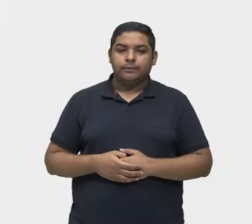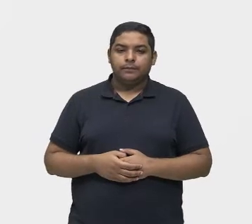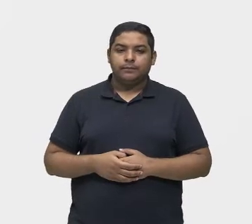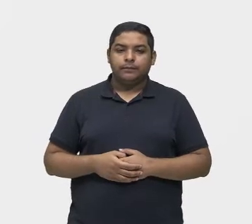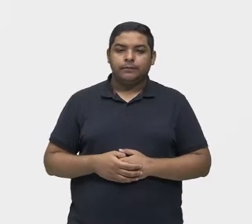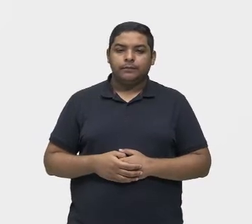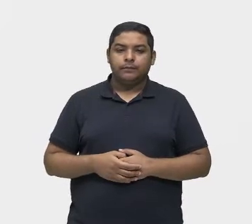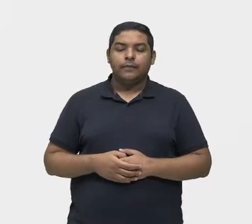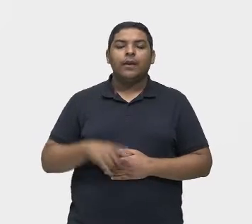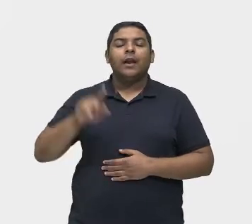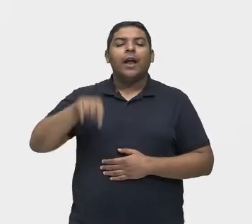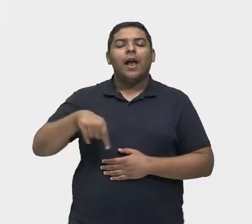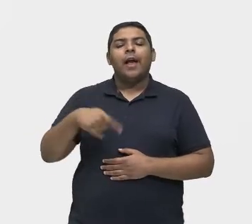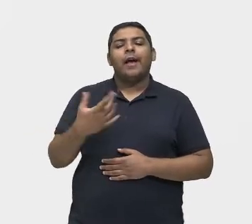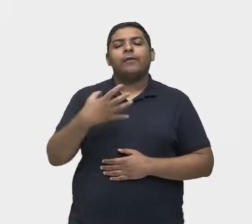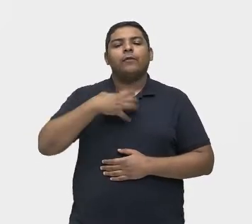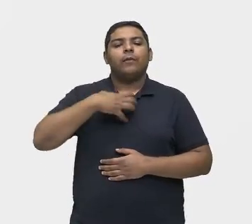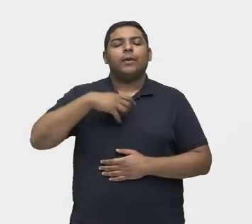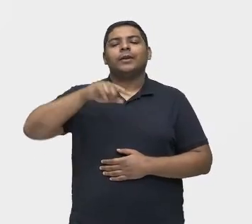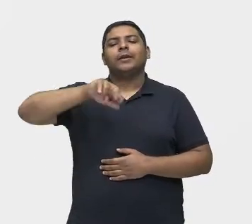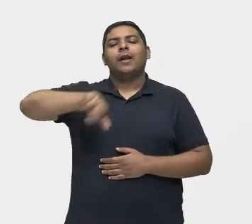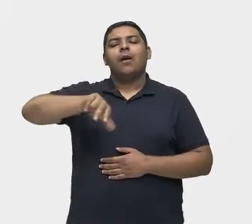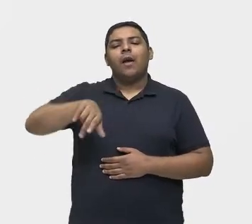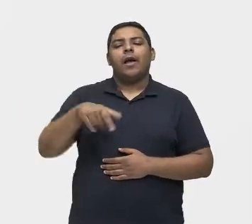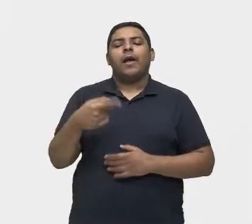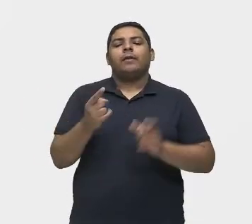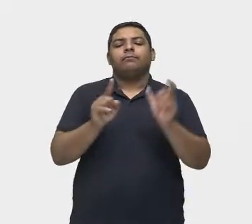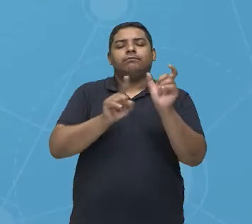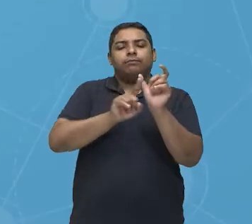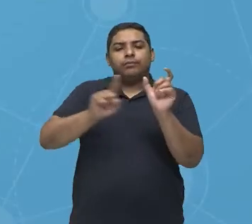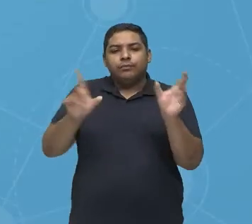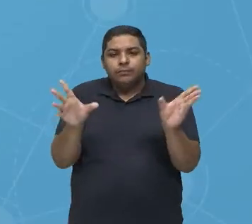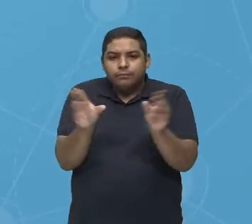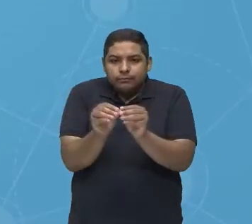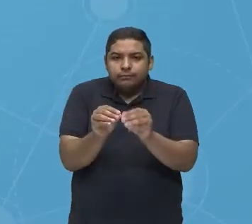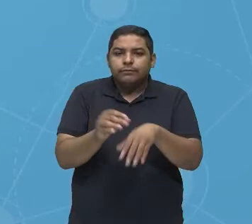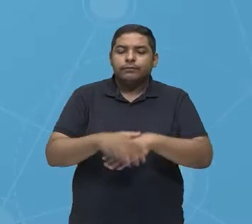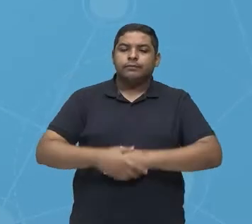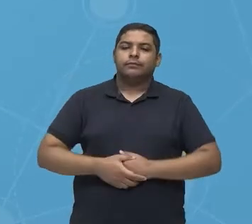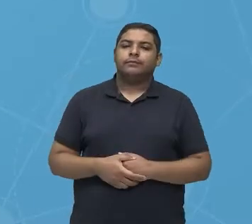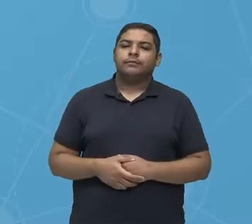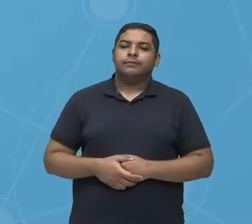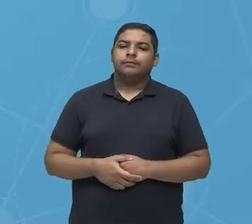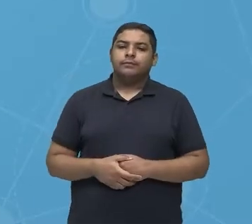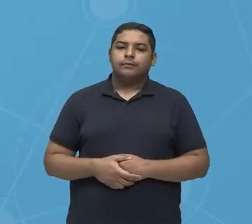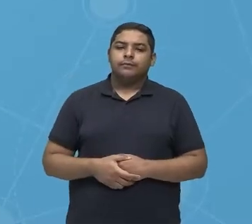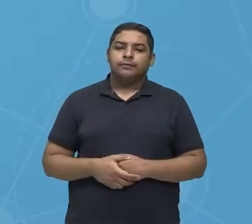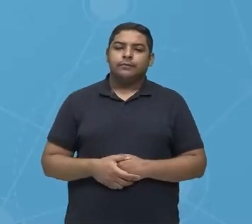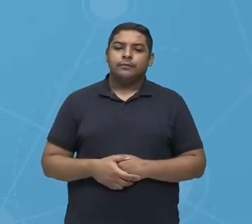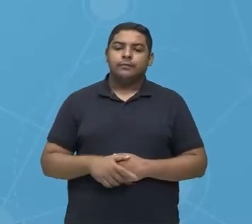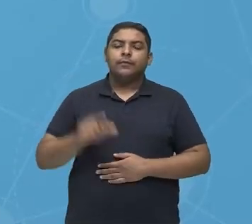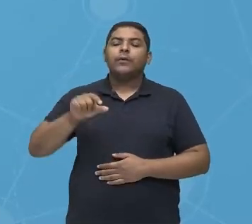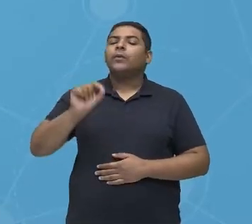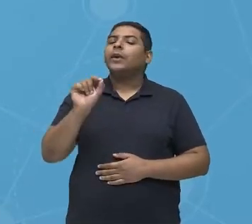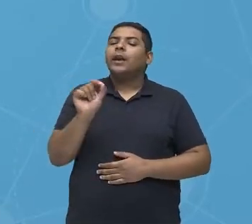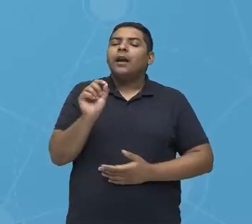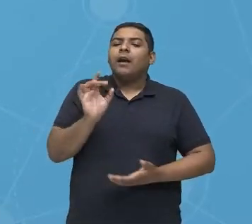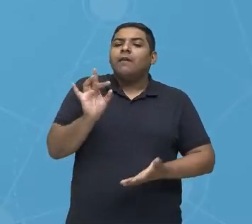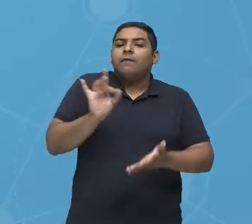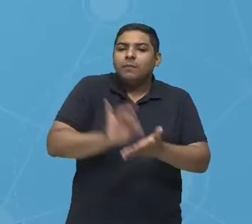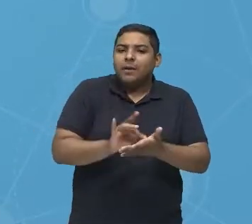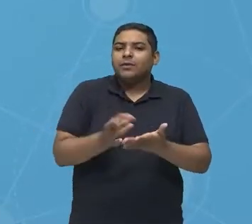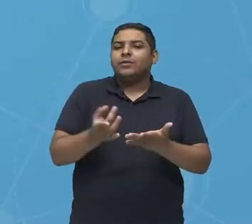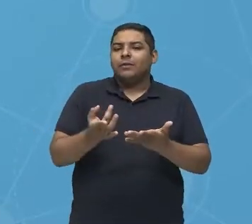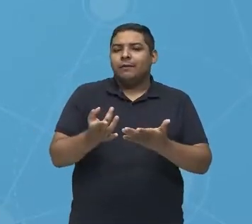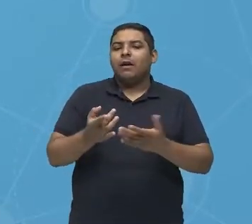A forma não abreviada were not. Então, basicamente, o que muda da forma afirmativa para negativa, né, utilizando